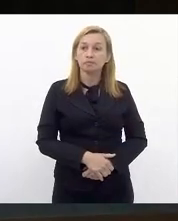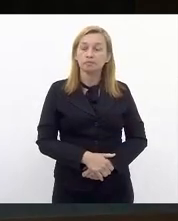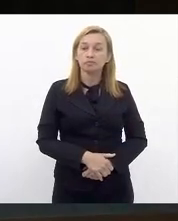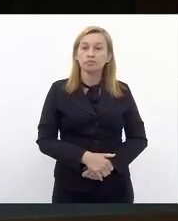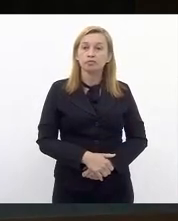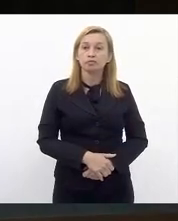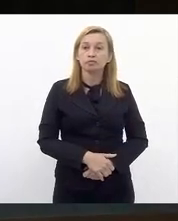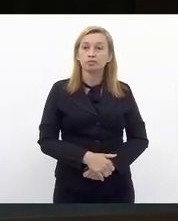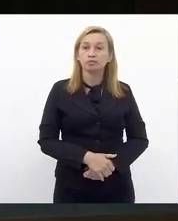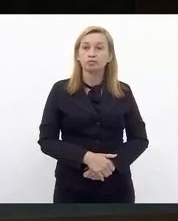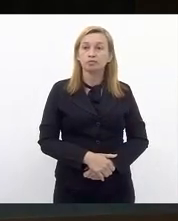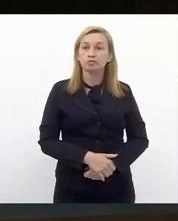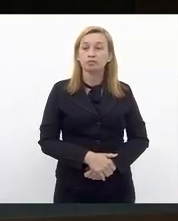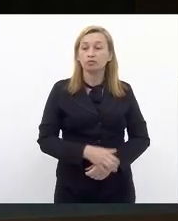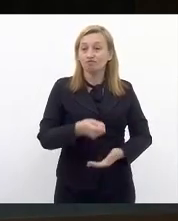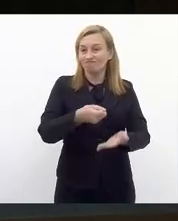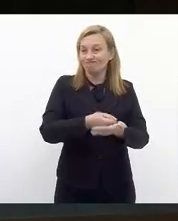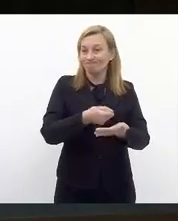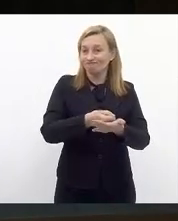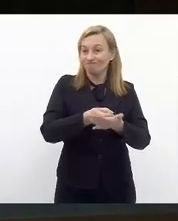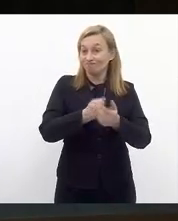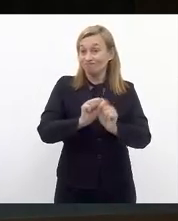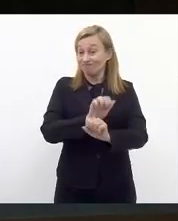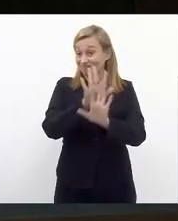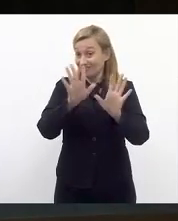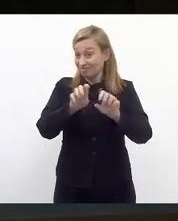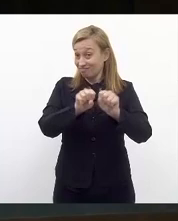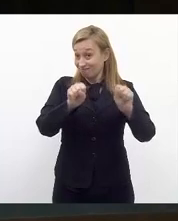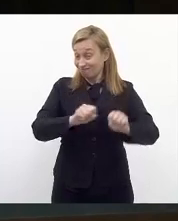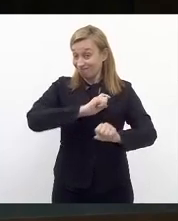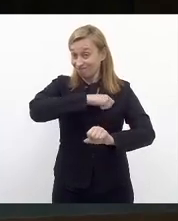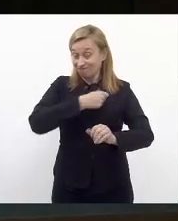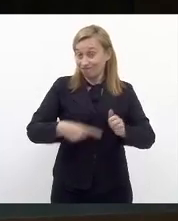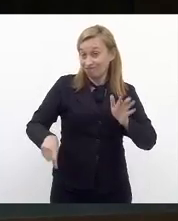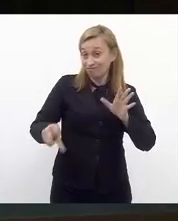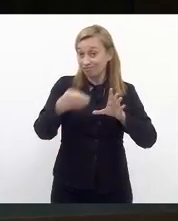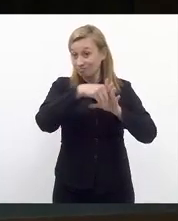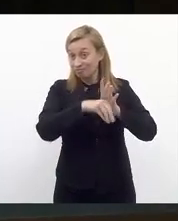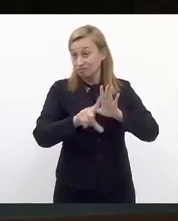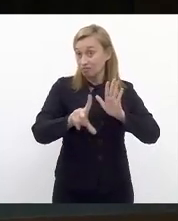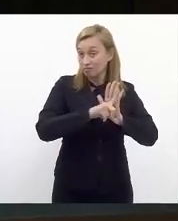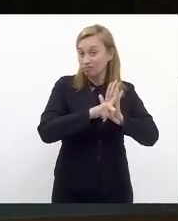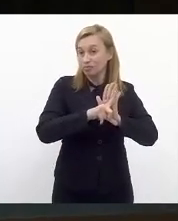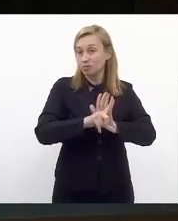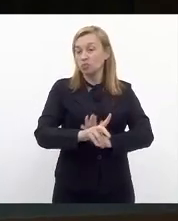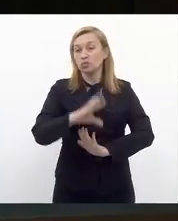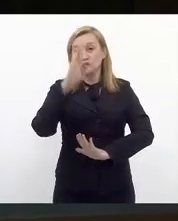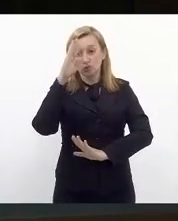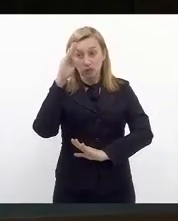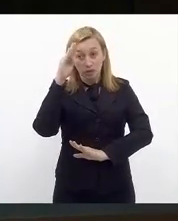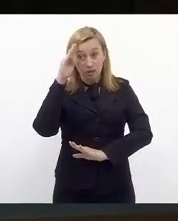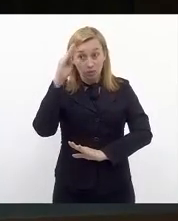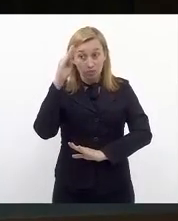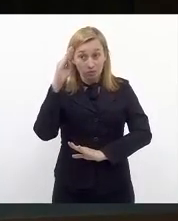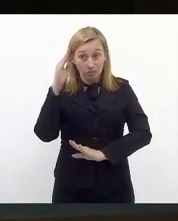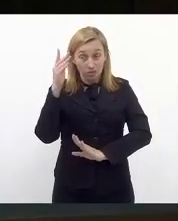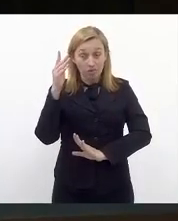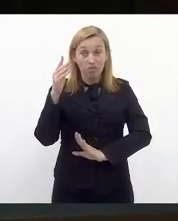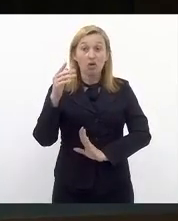imposição do regime Clara que está na legislação e que o Rio de Janeiro tem que cumprir